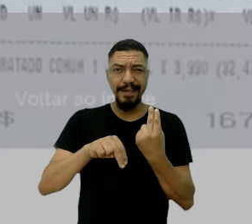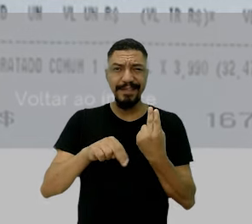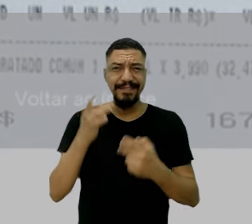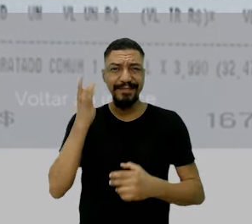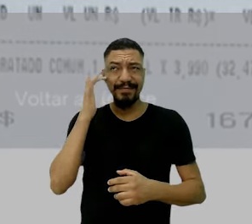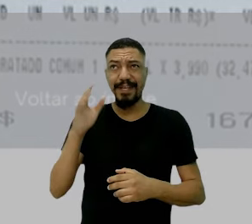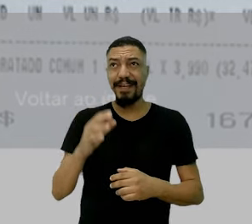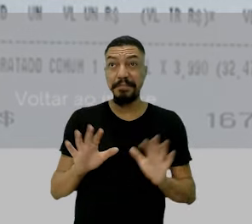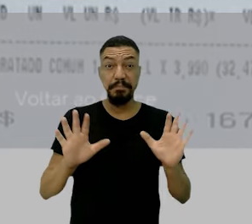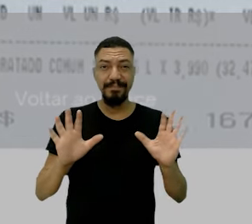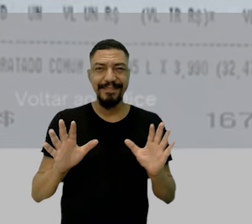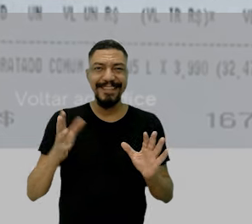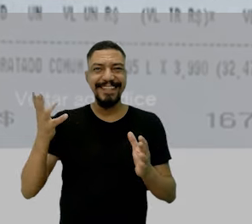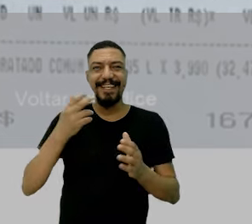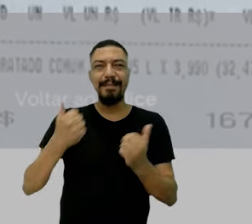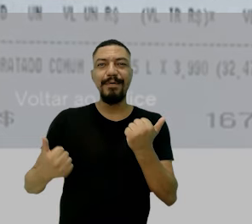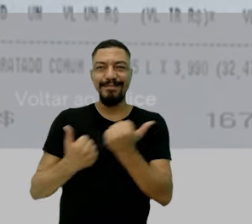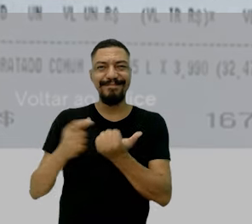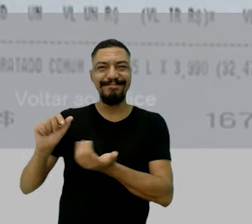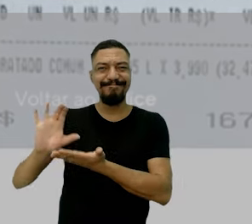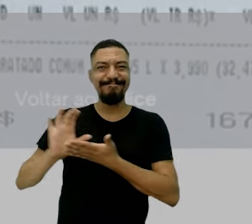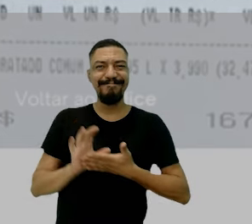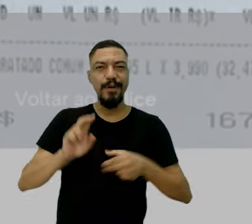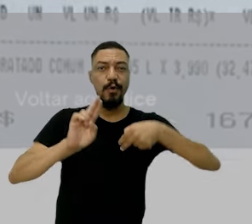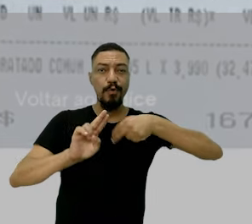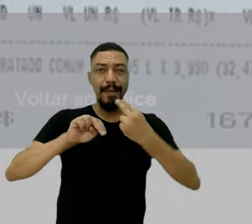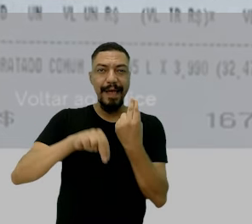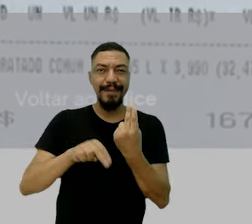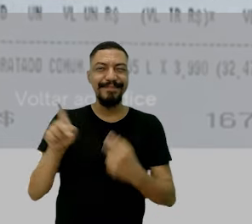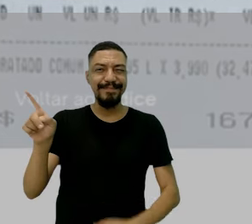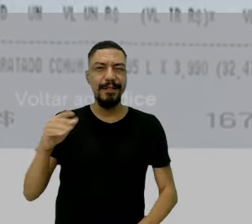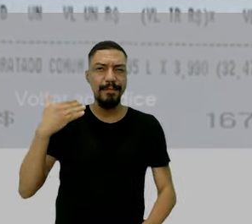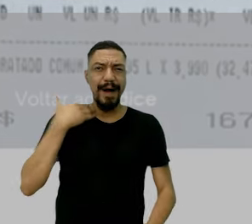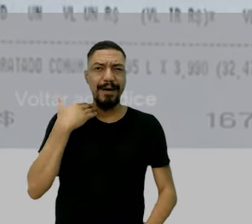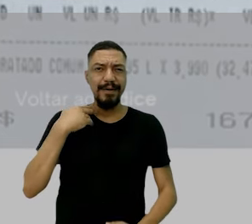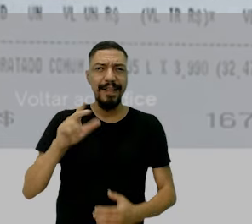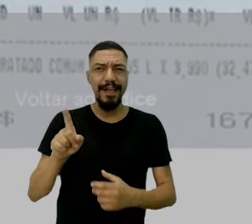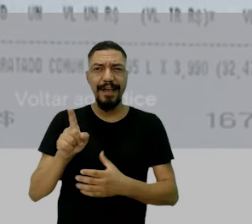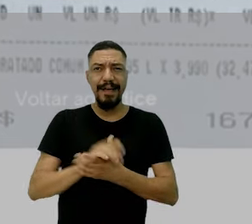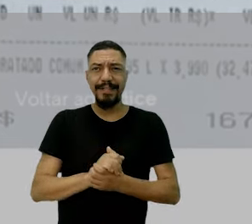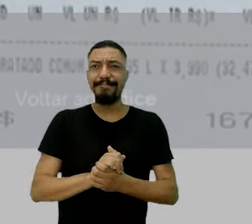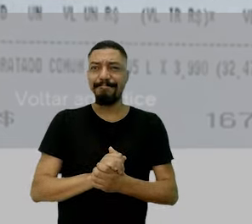Nubank, nem sei se eu devia fazer. Eu queria que eles nos patrocinassem um dia, mas o Nubank realmente